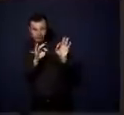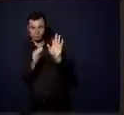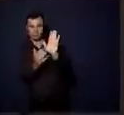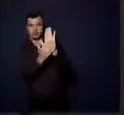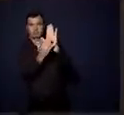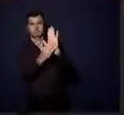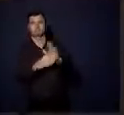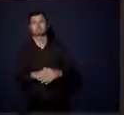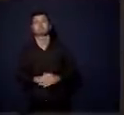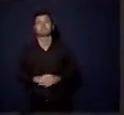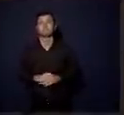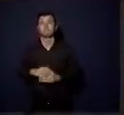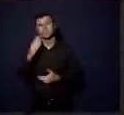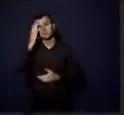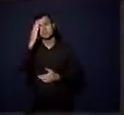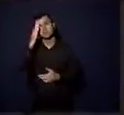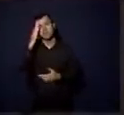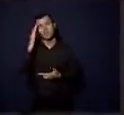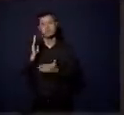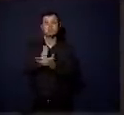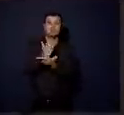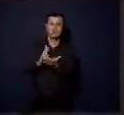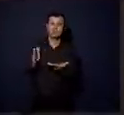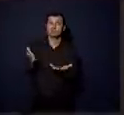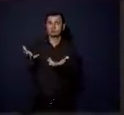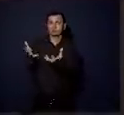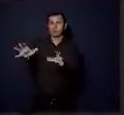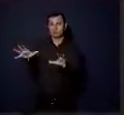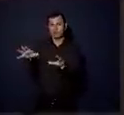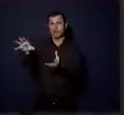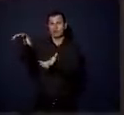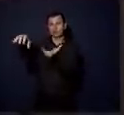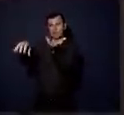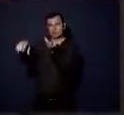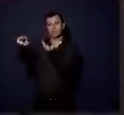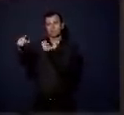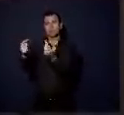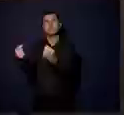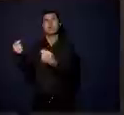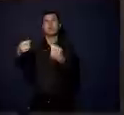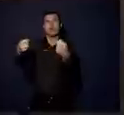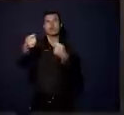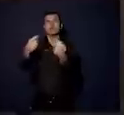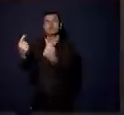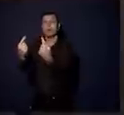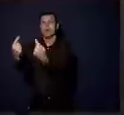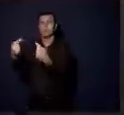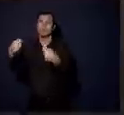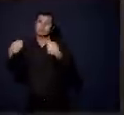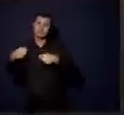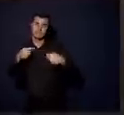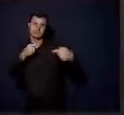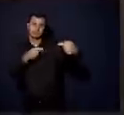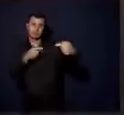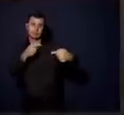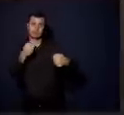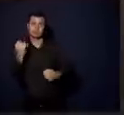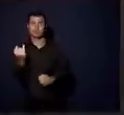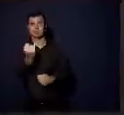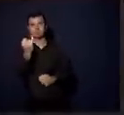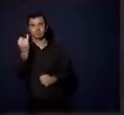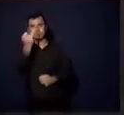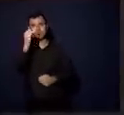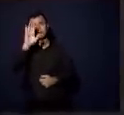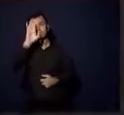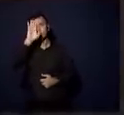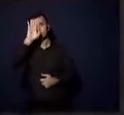a gente sabe que tem resistências que vão ter que ser negociadas no Congresso Nacional é por isso que a negociação política é muito importante mas é